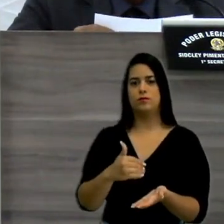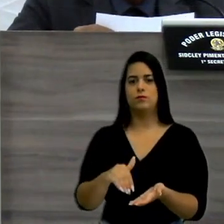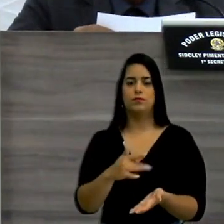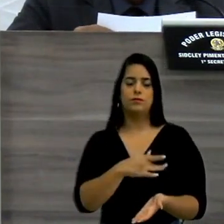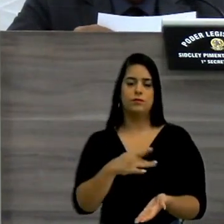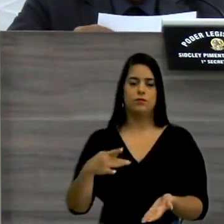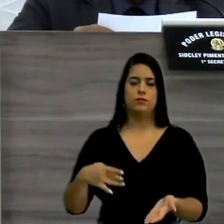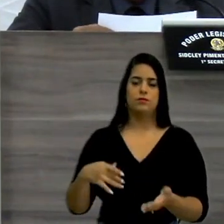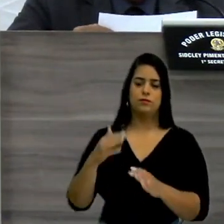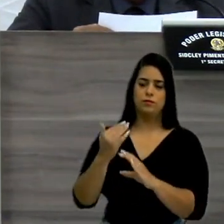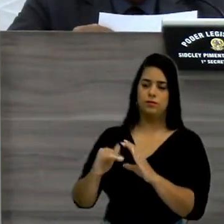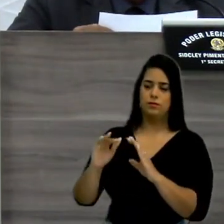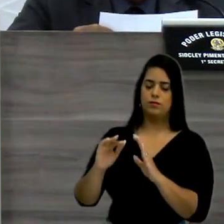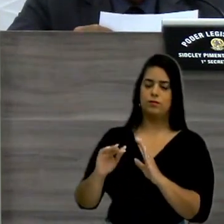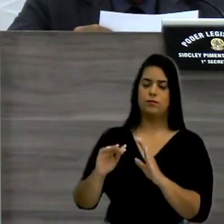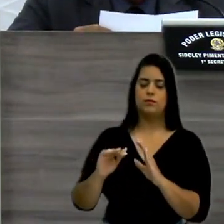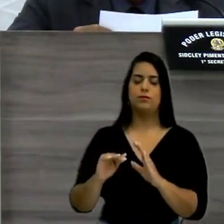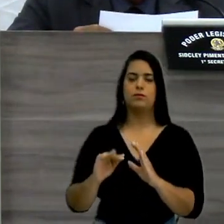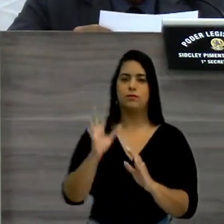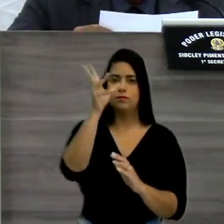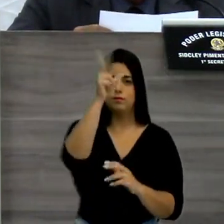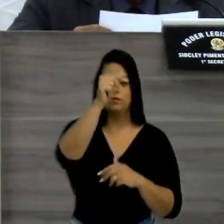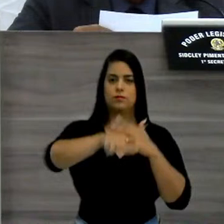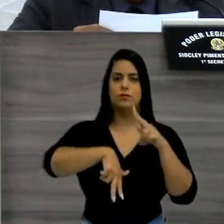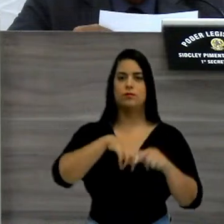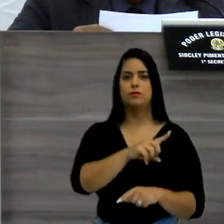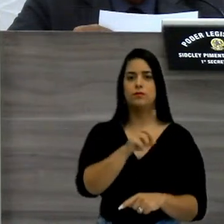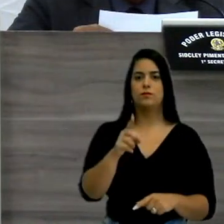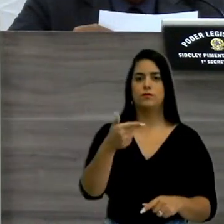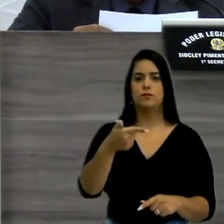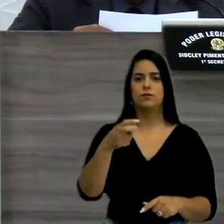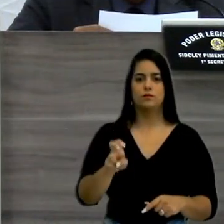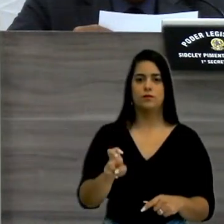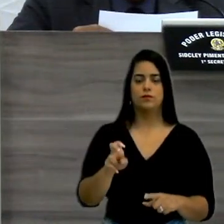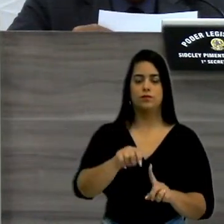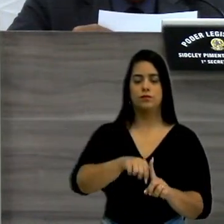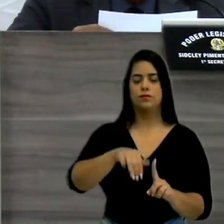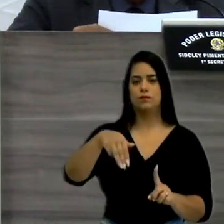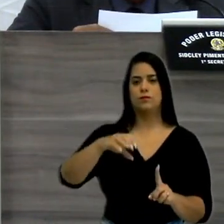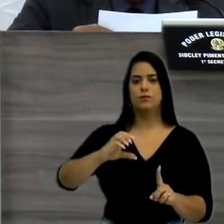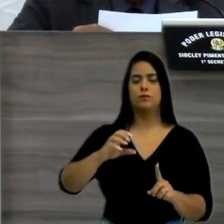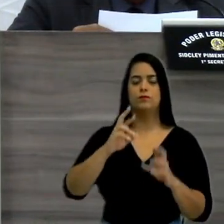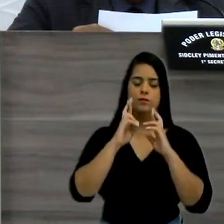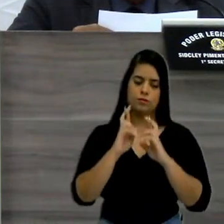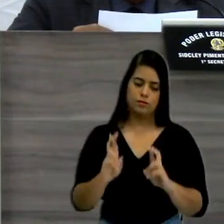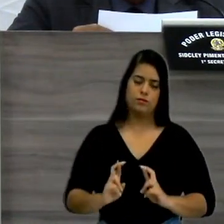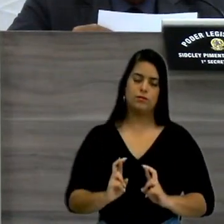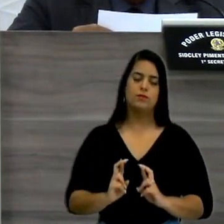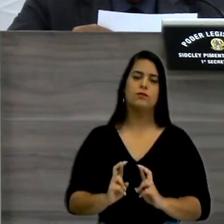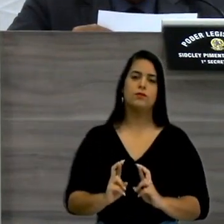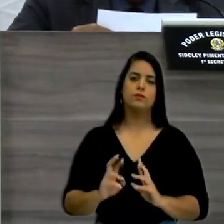Vereadores. Somente no 25 de março de 2024, o assunto. Resposta ao ofício número